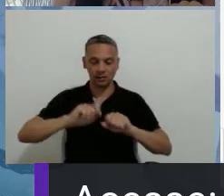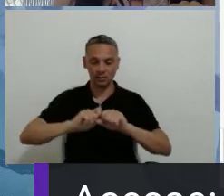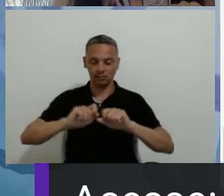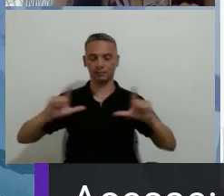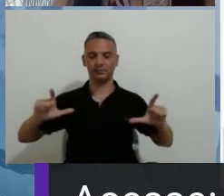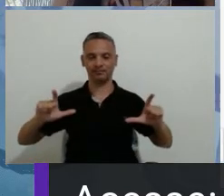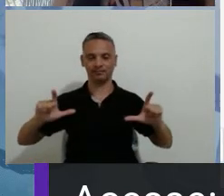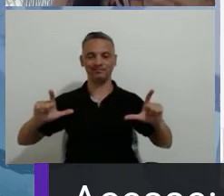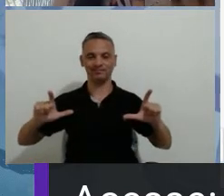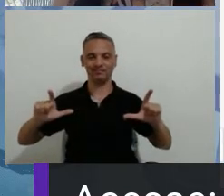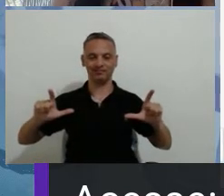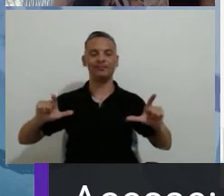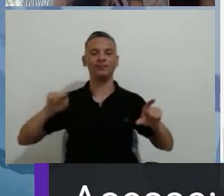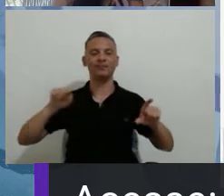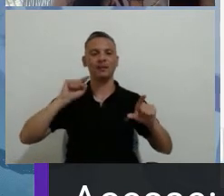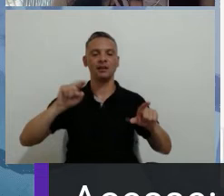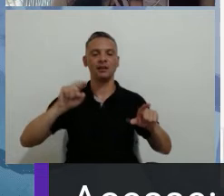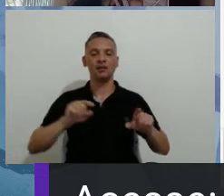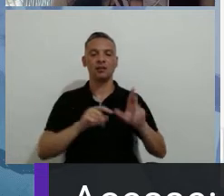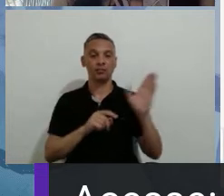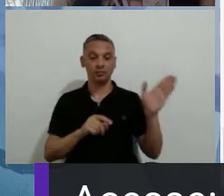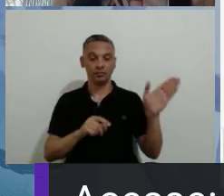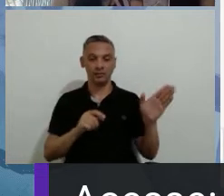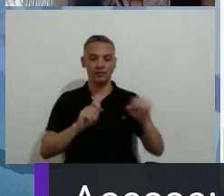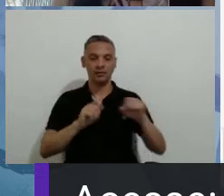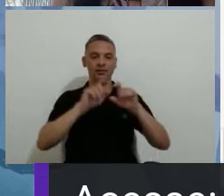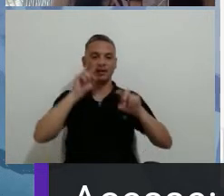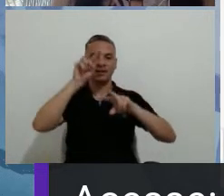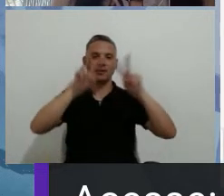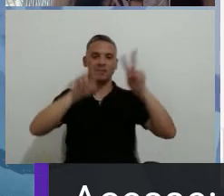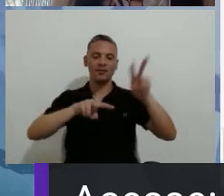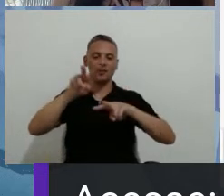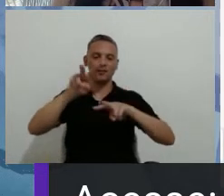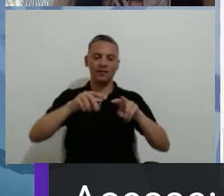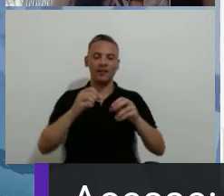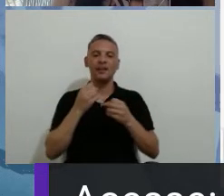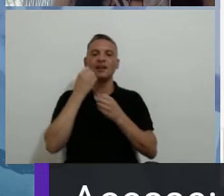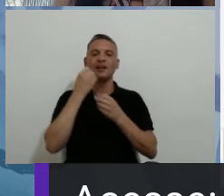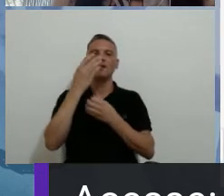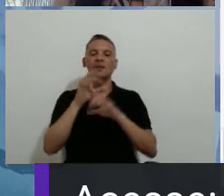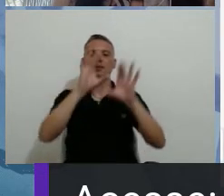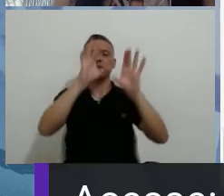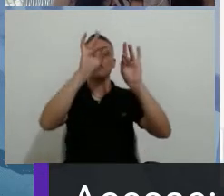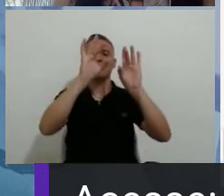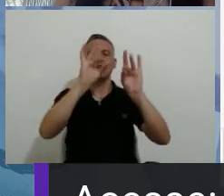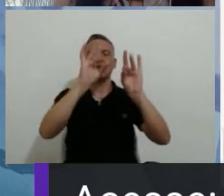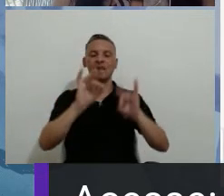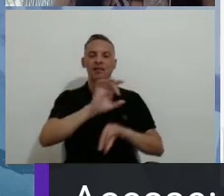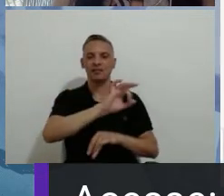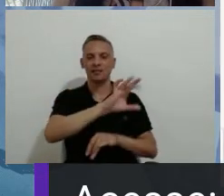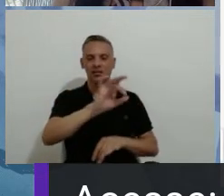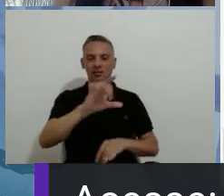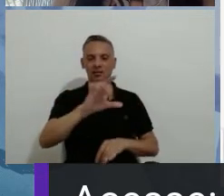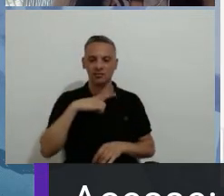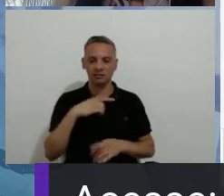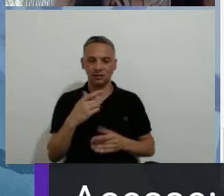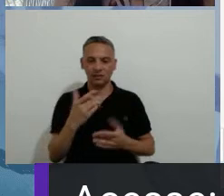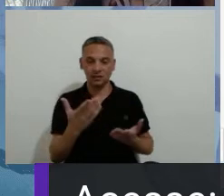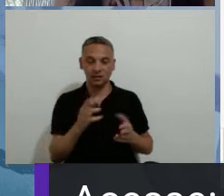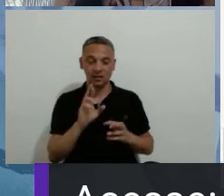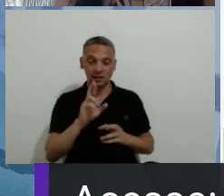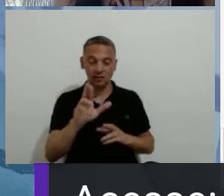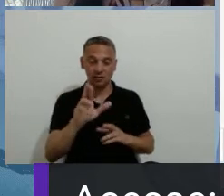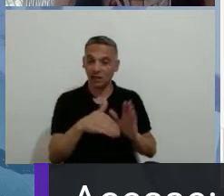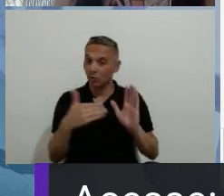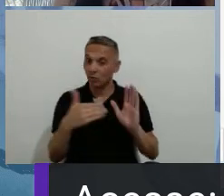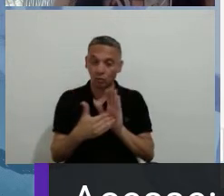setinha ao lado e, enfim, a gente consegue acessar mais informações sobre cada um deles, né? Nós temos o resultado geral, que é a média